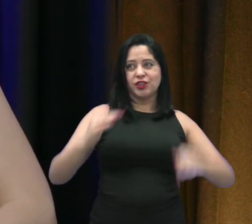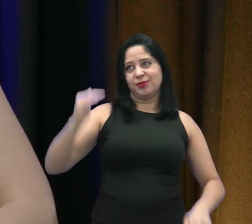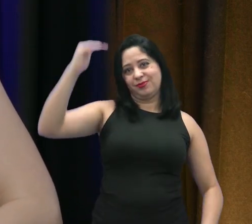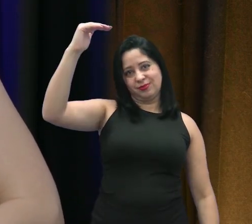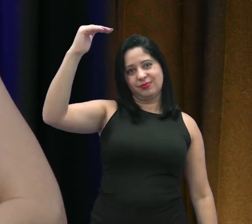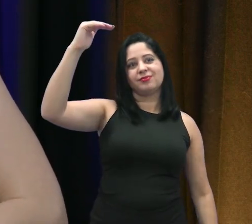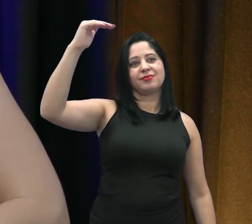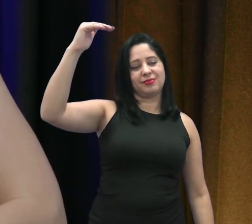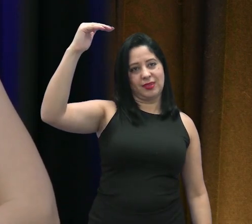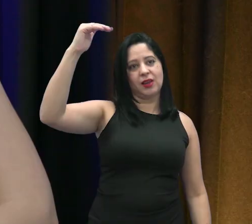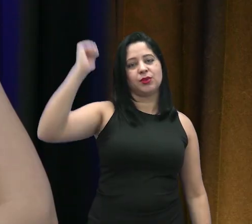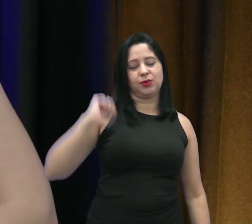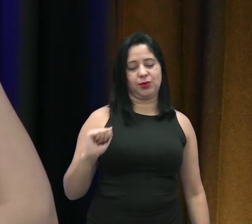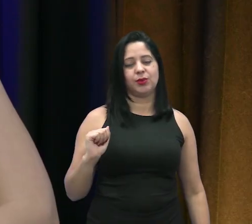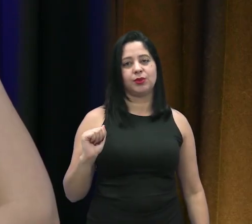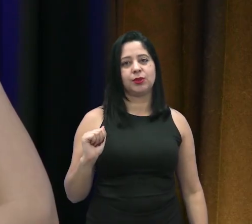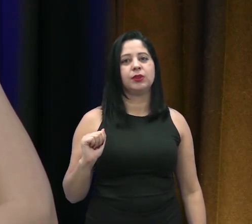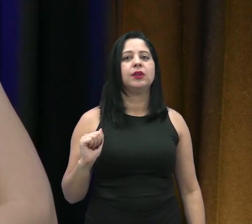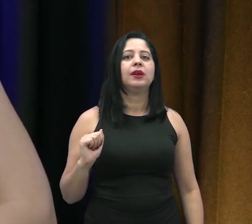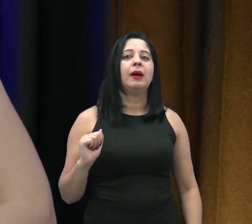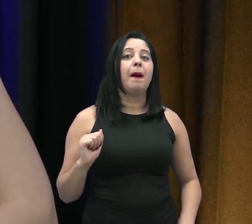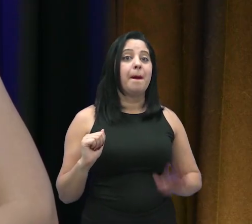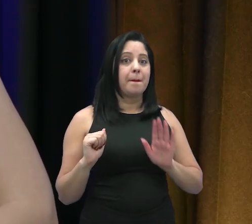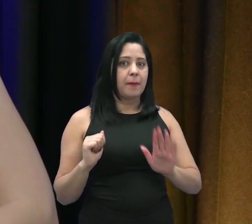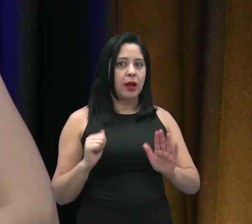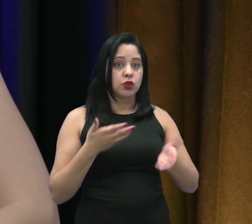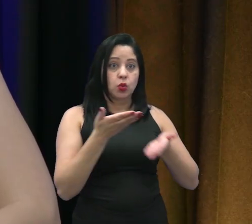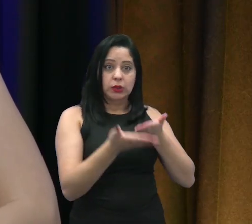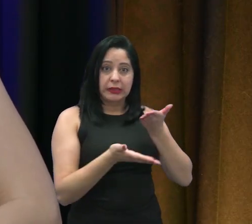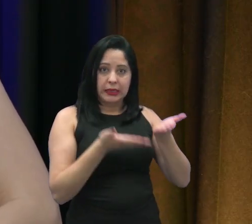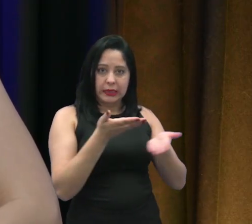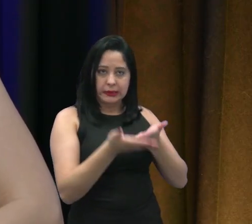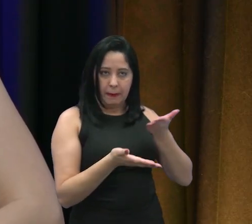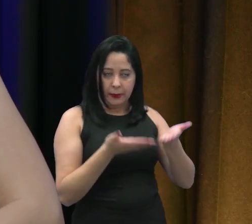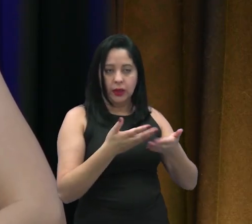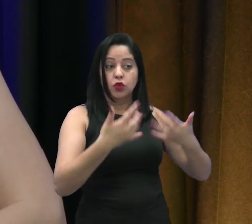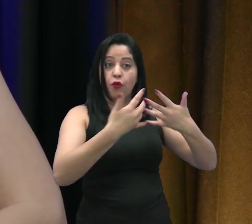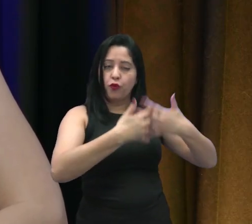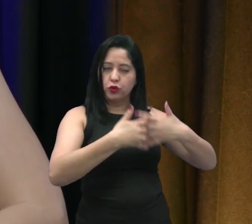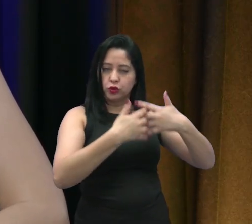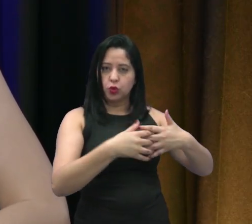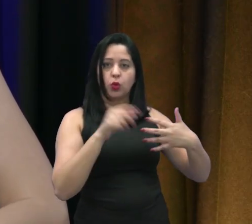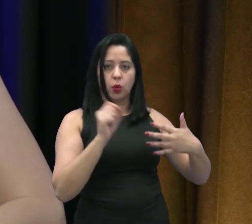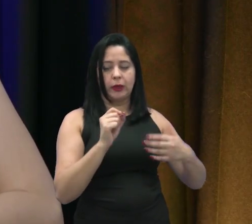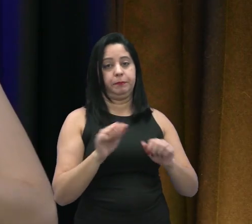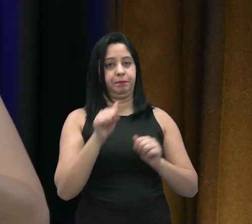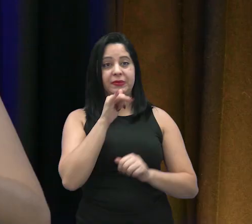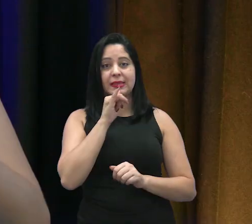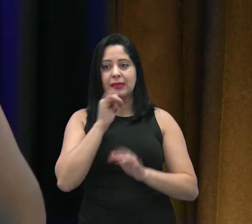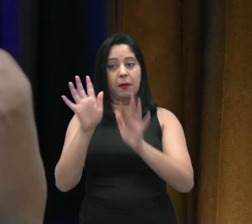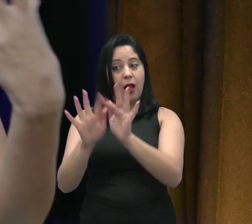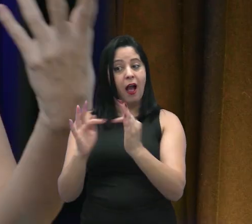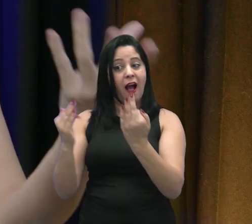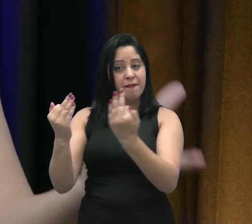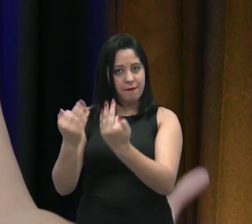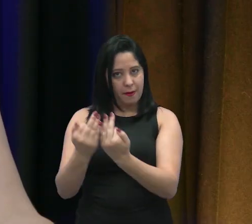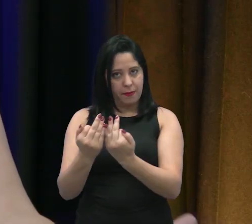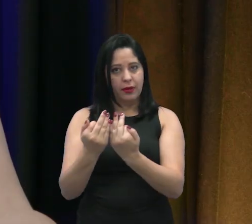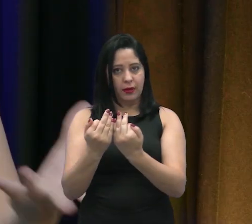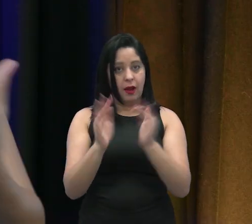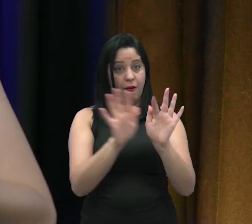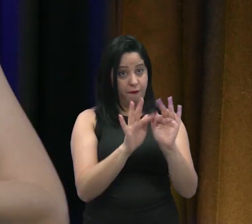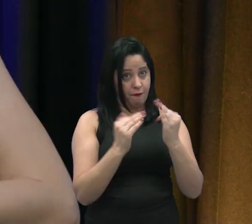aí conseguem procurar um tratamento mais adequado. Mas o tratamento, ele funciona da seguinte maneira, né? A mãe, a família procura